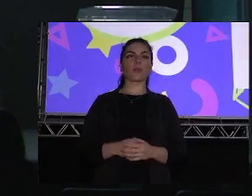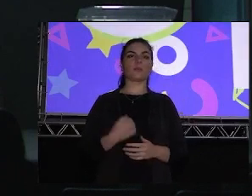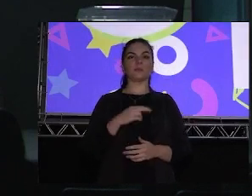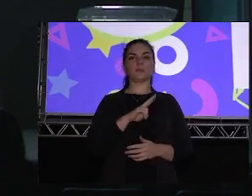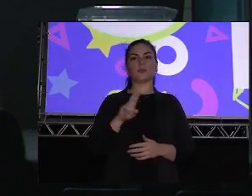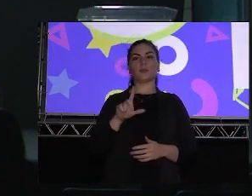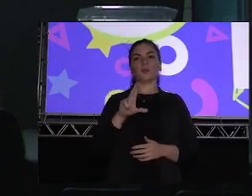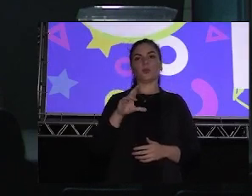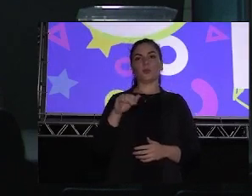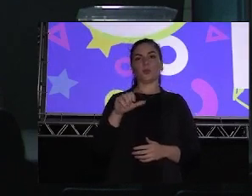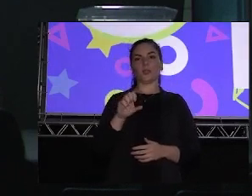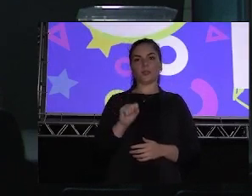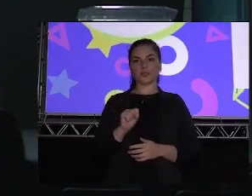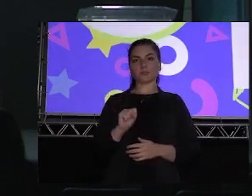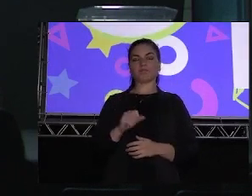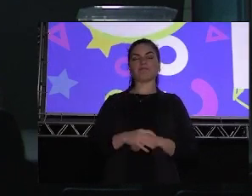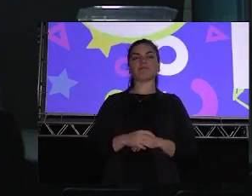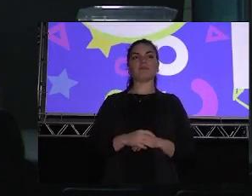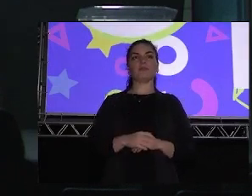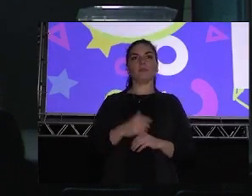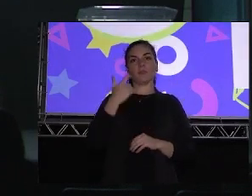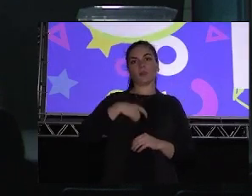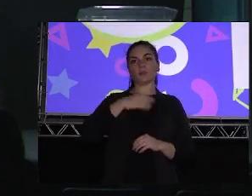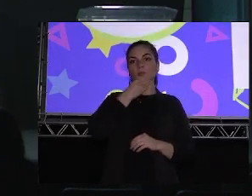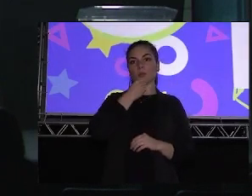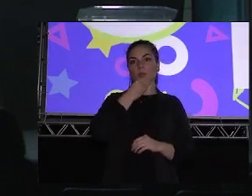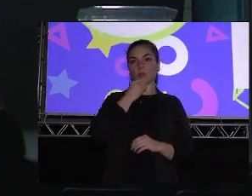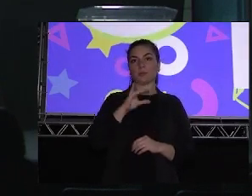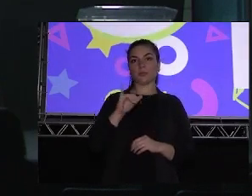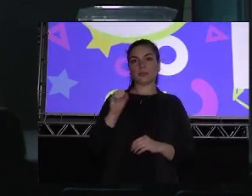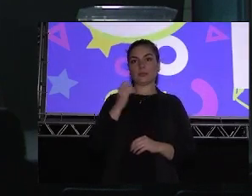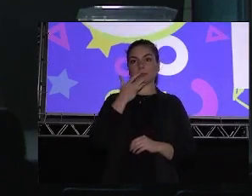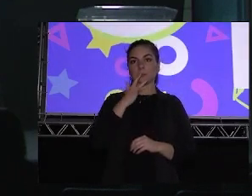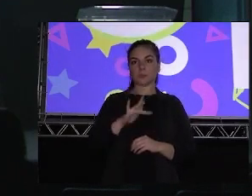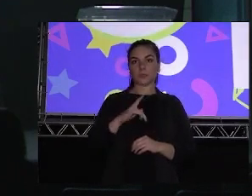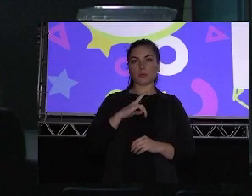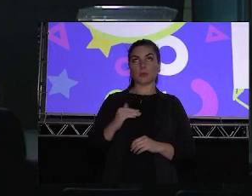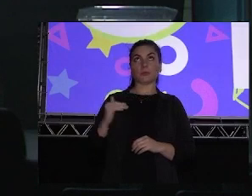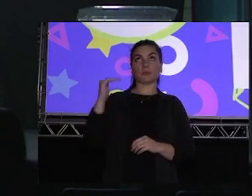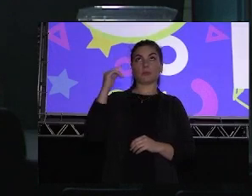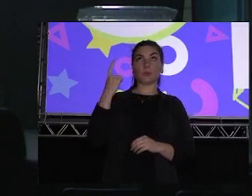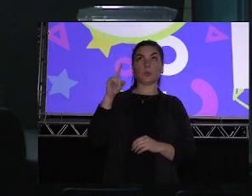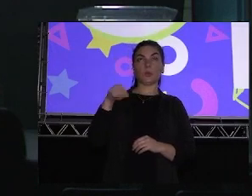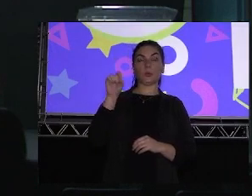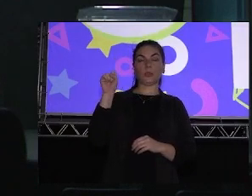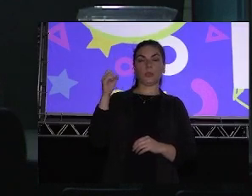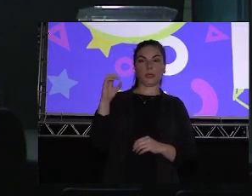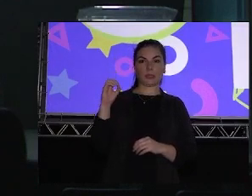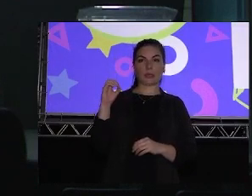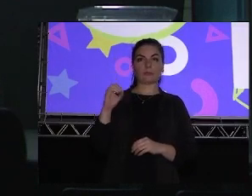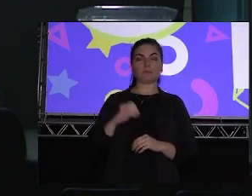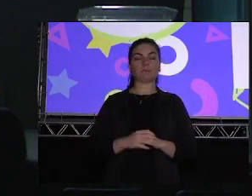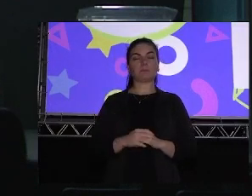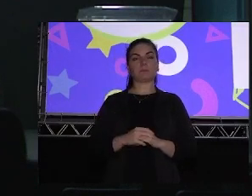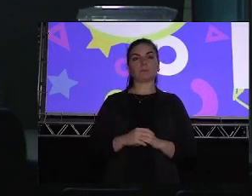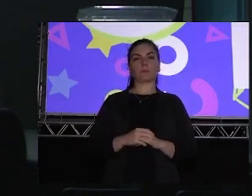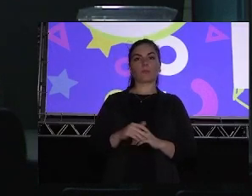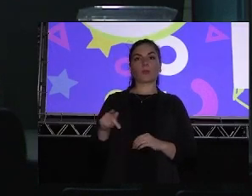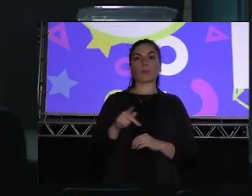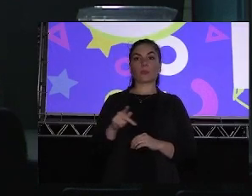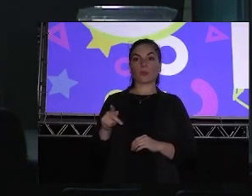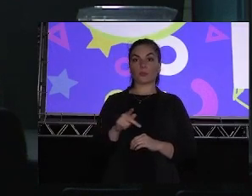Lucas, Lucas Nunes. Eu sou homem, cis, branco, tenho 1,80m. Eu sou